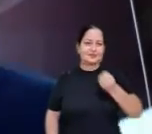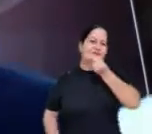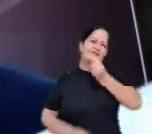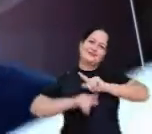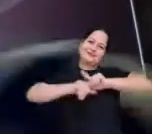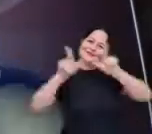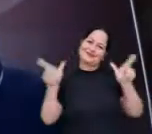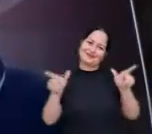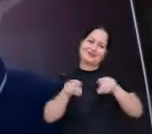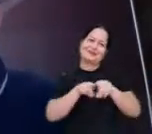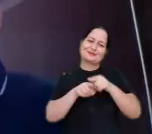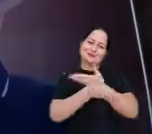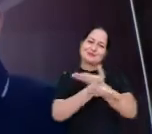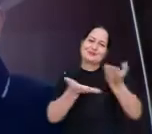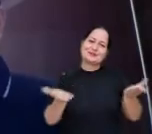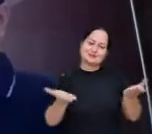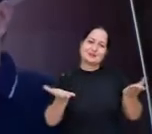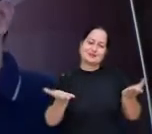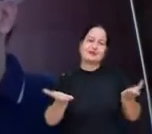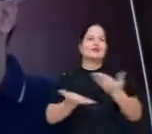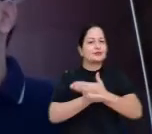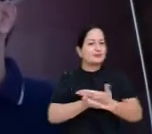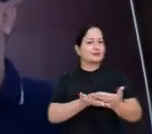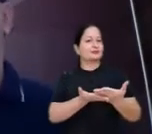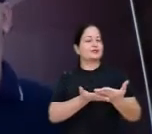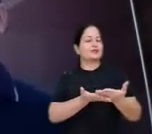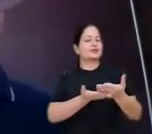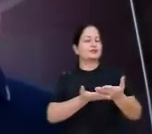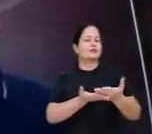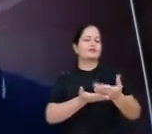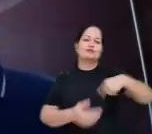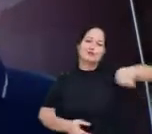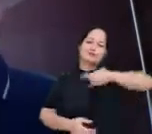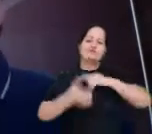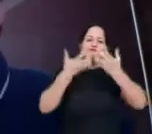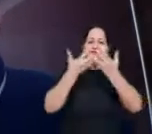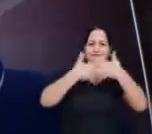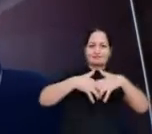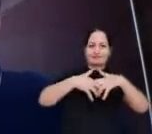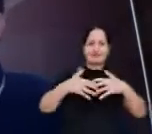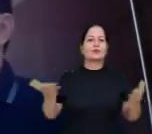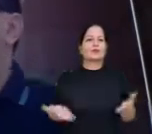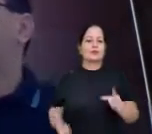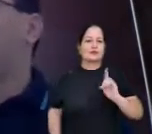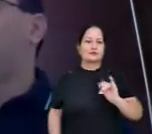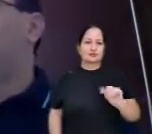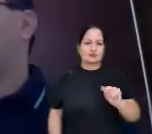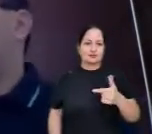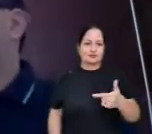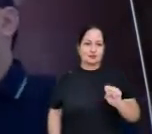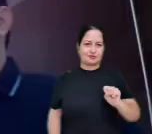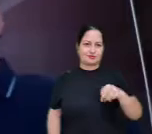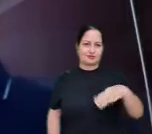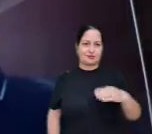Bom dia, irmãos. Estamos começando essa nossa reflexão hoje, dia 28 de março de